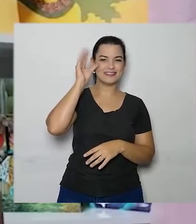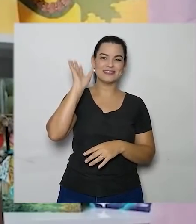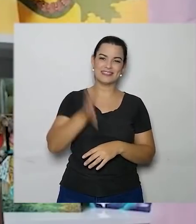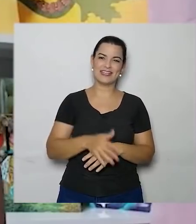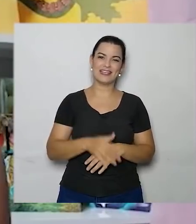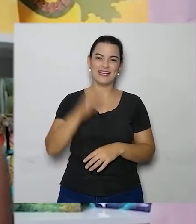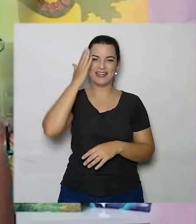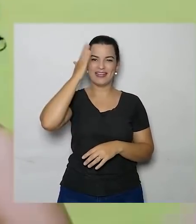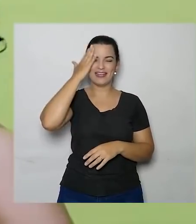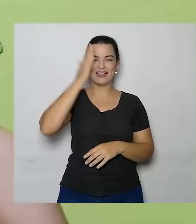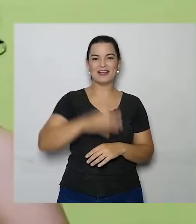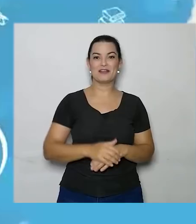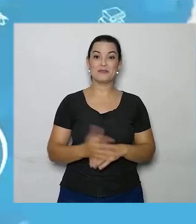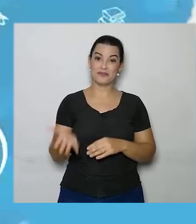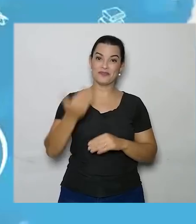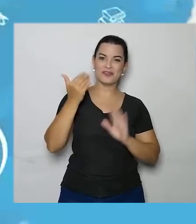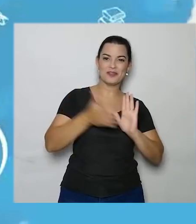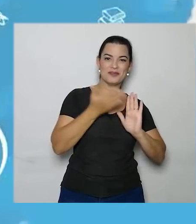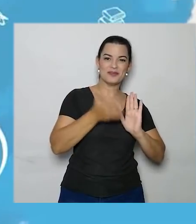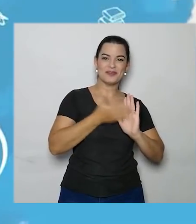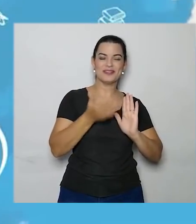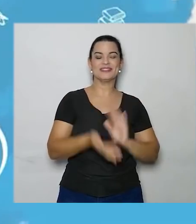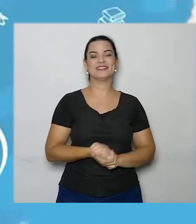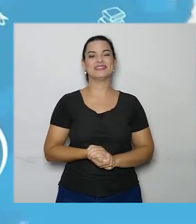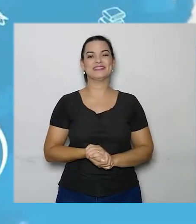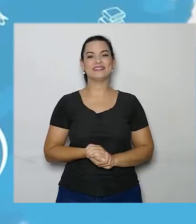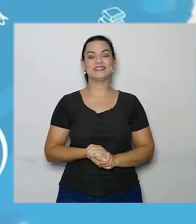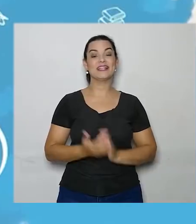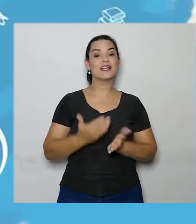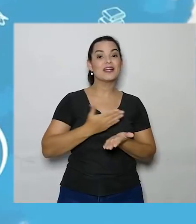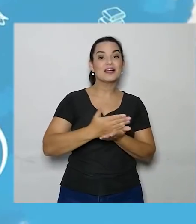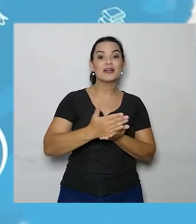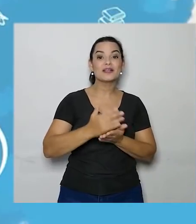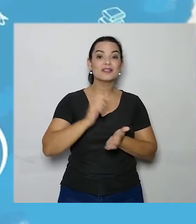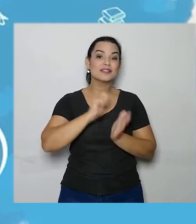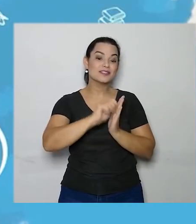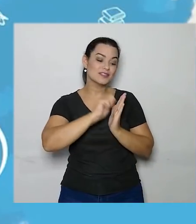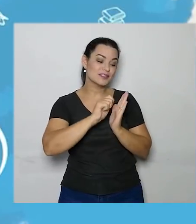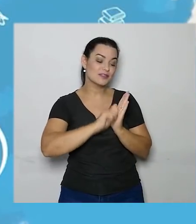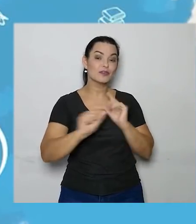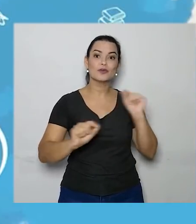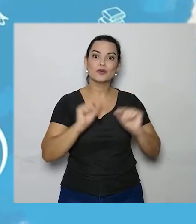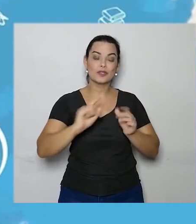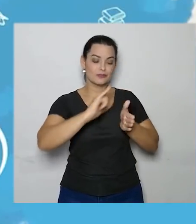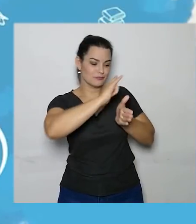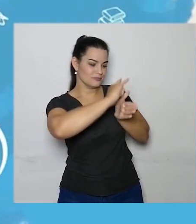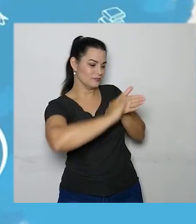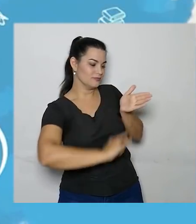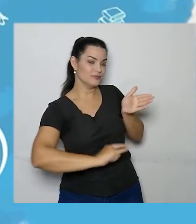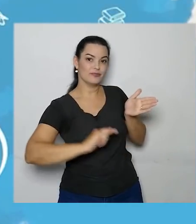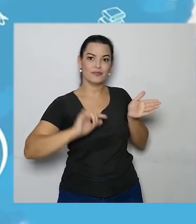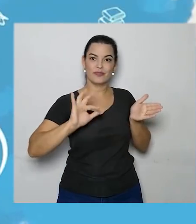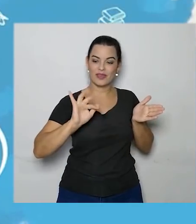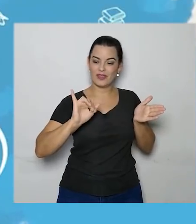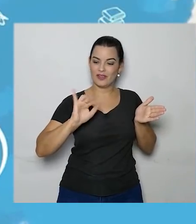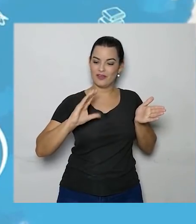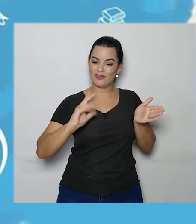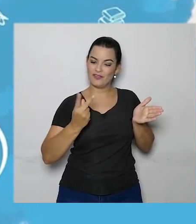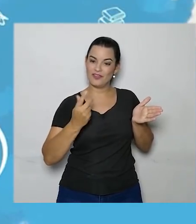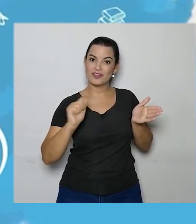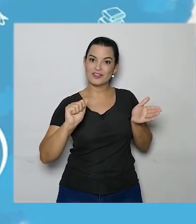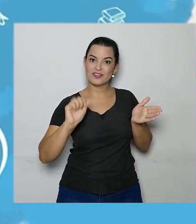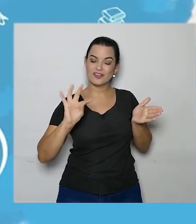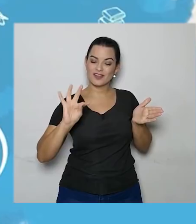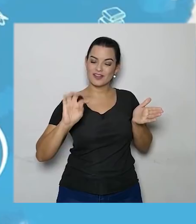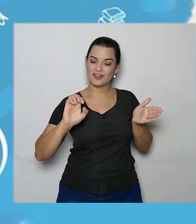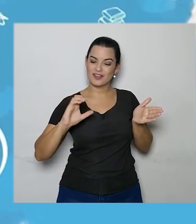dia. Crianças, a nossa proposta do dia é começar a escrever uma ficha técnica de animal. Então,